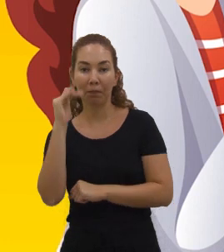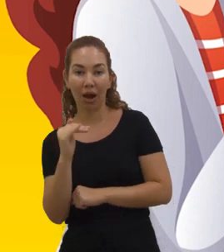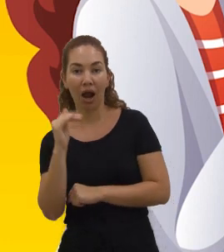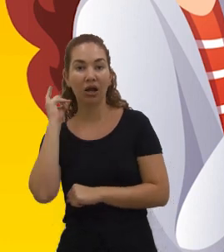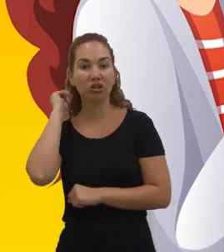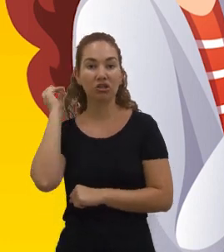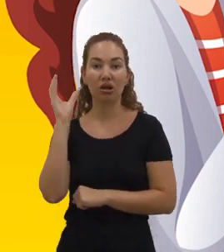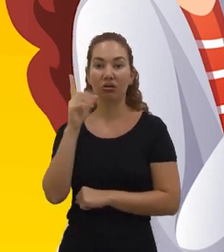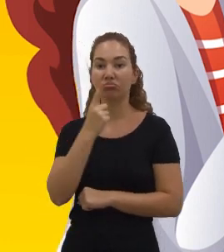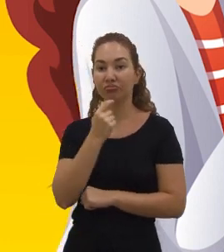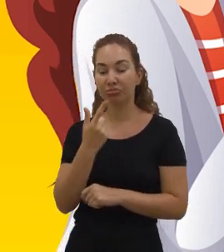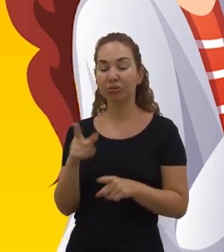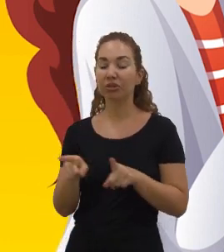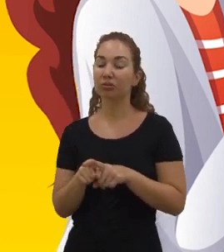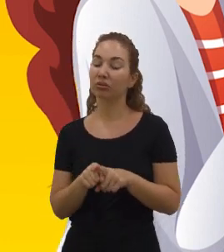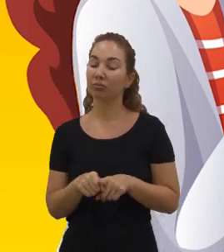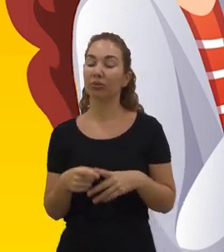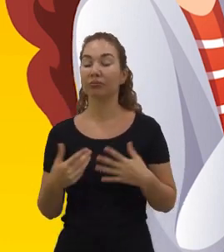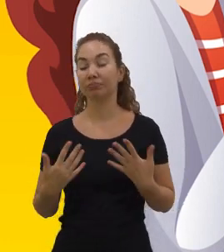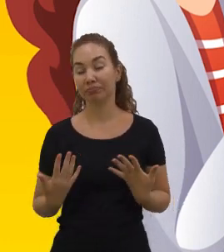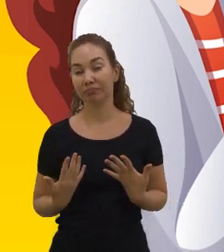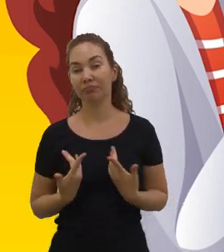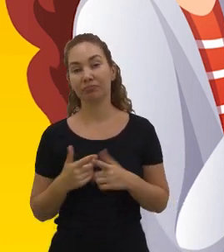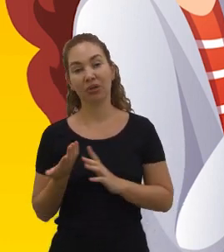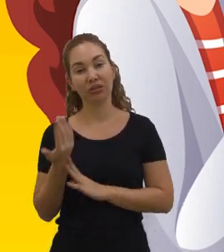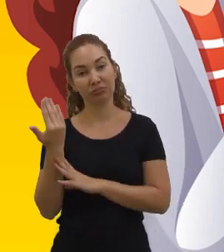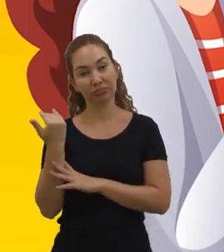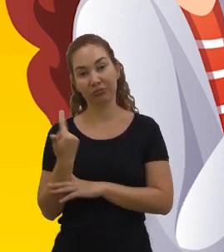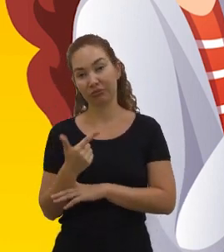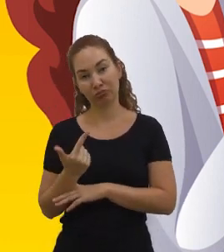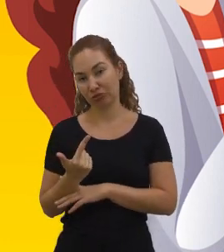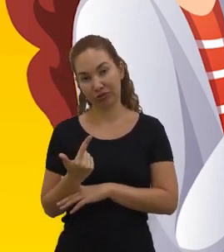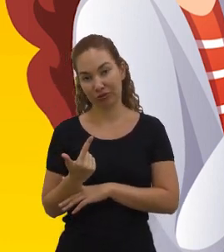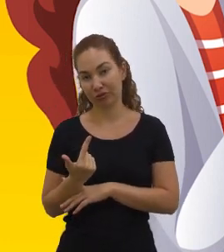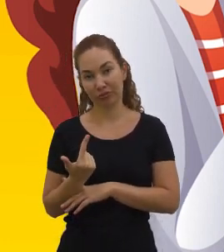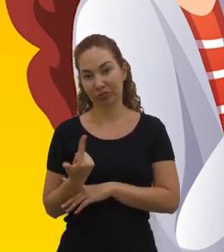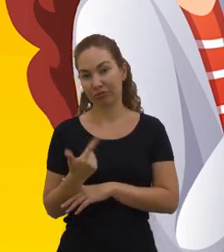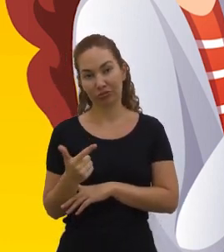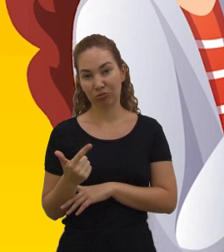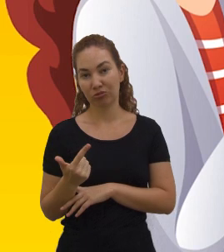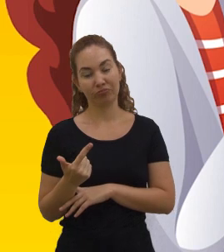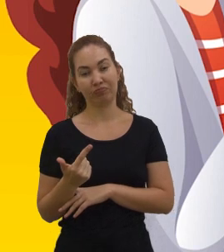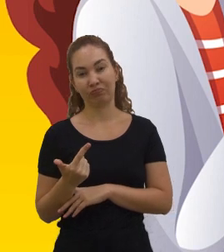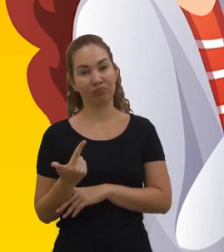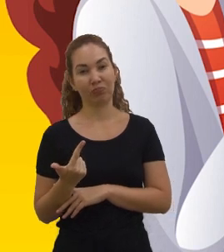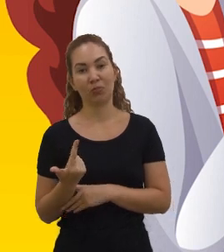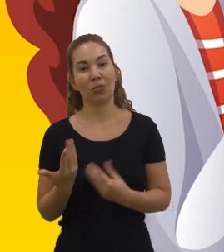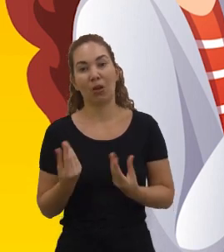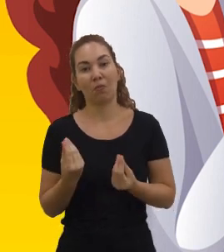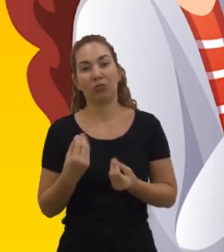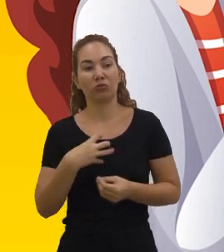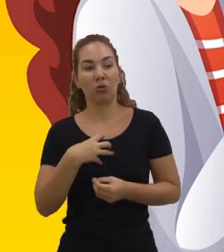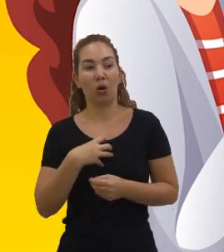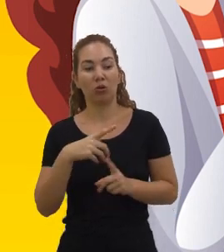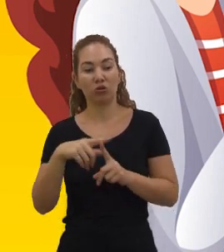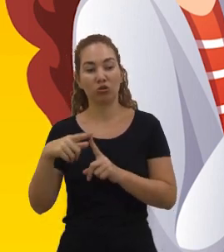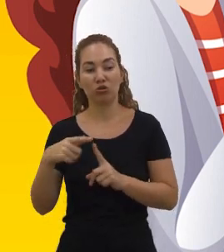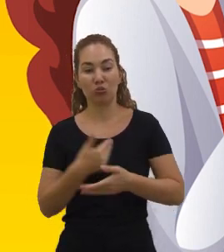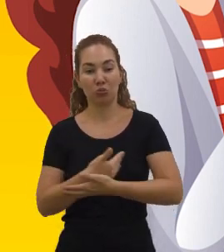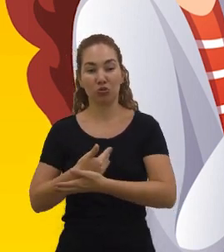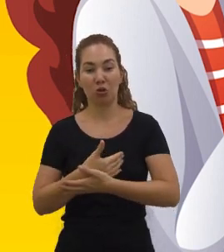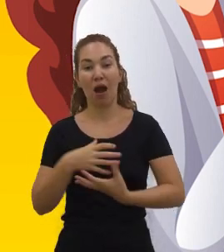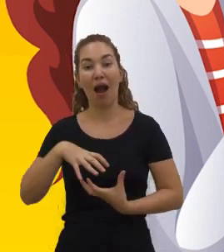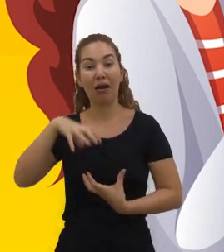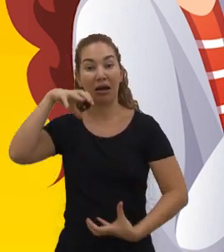enfim. Mas na minha época eu lembro que não tinha, e não tinha assim nem muitas bonecas grandes assim,